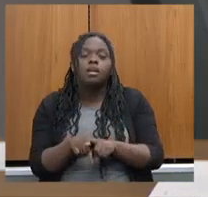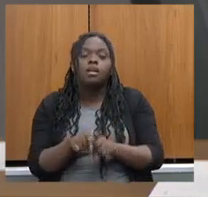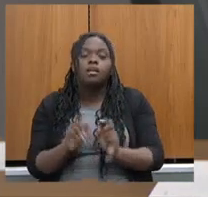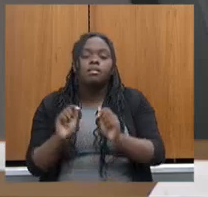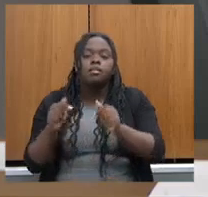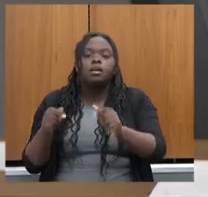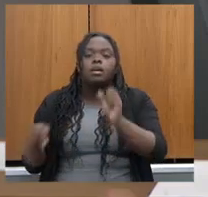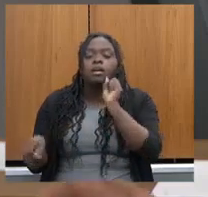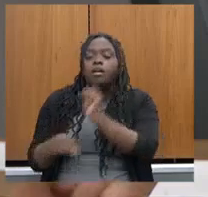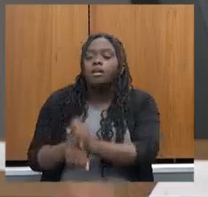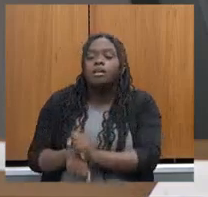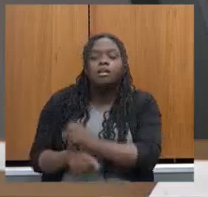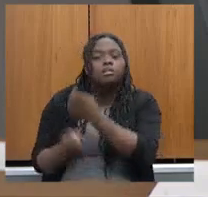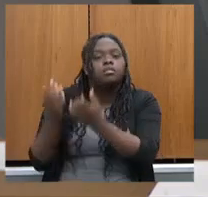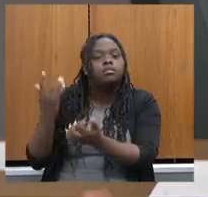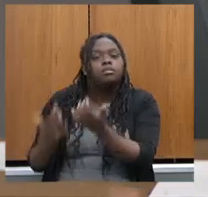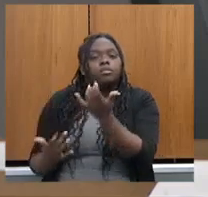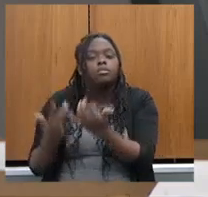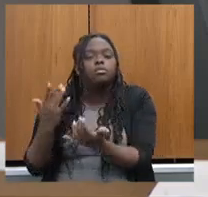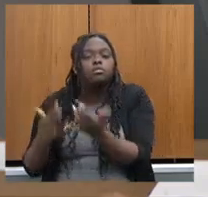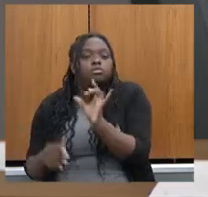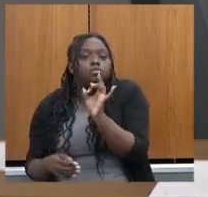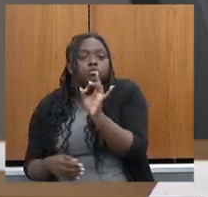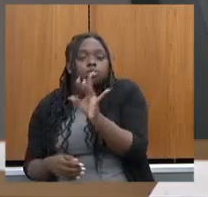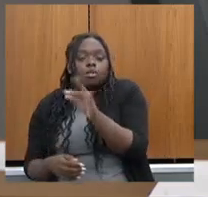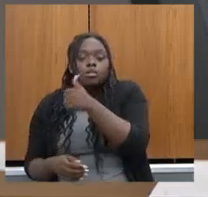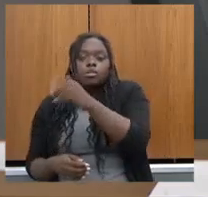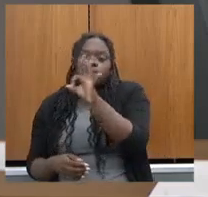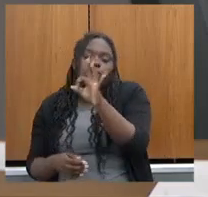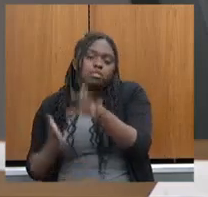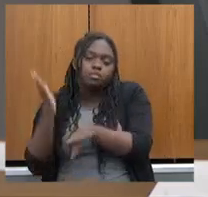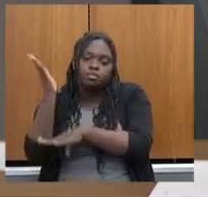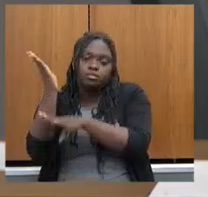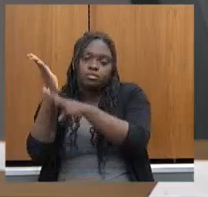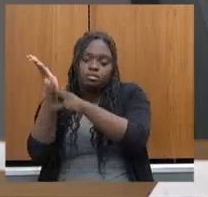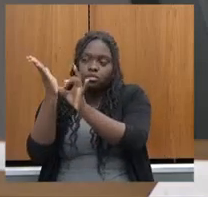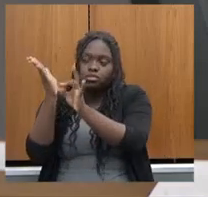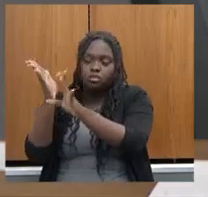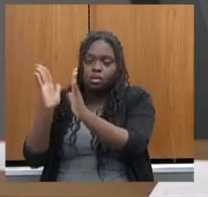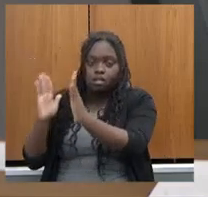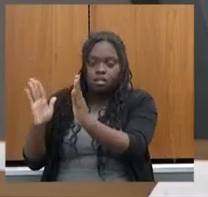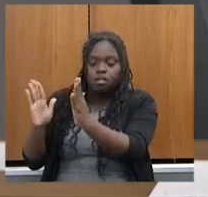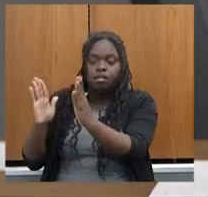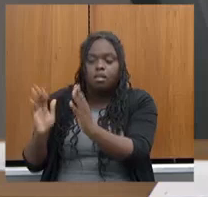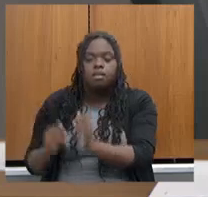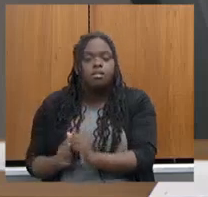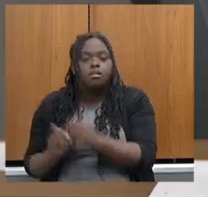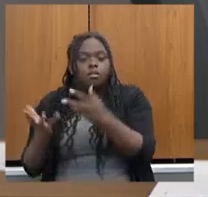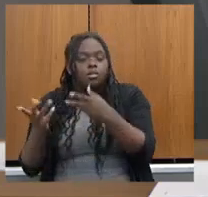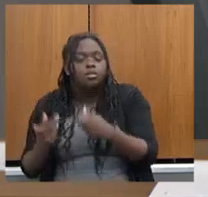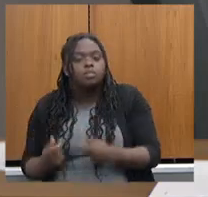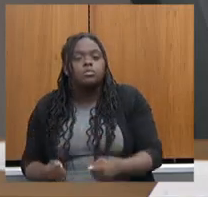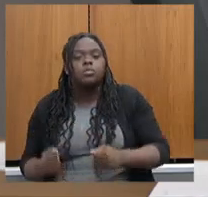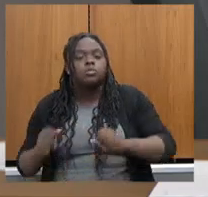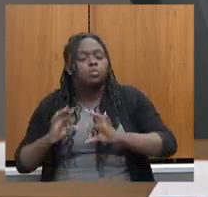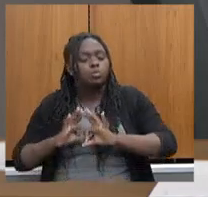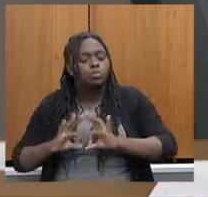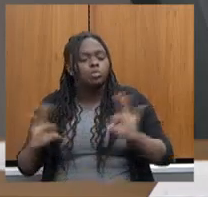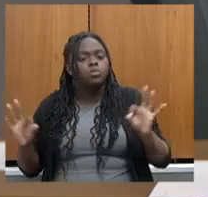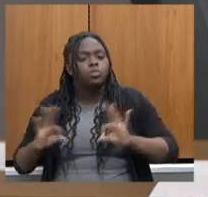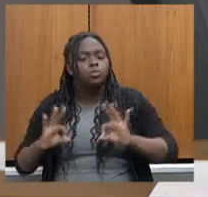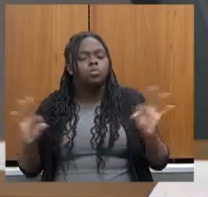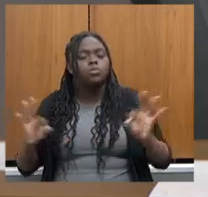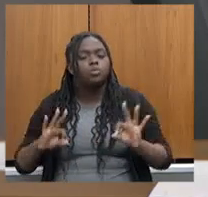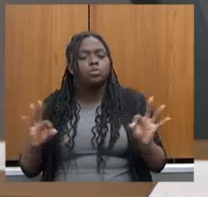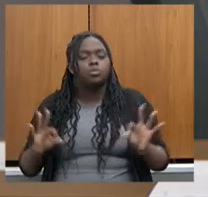do incêndio que ficou a distrita a esse décimo andar ou seja um atendimento de absoluta eficiência e